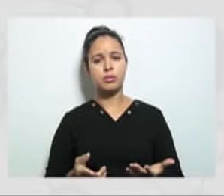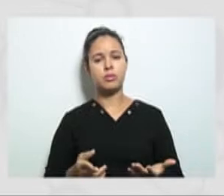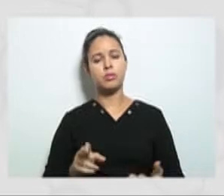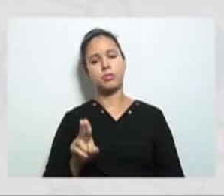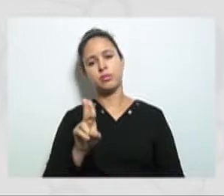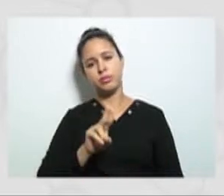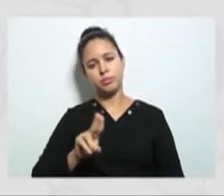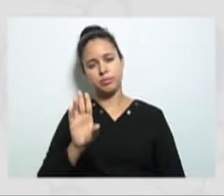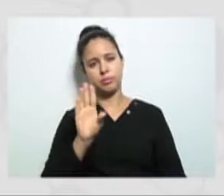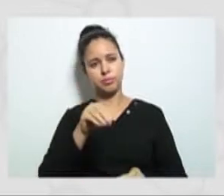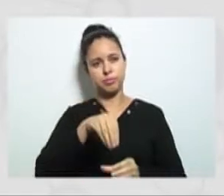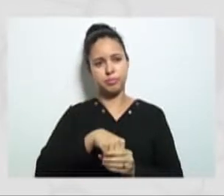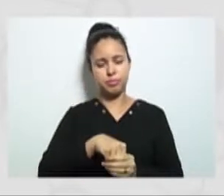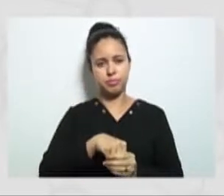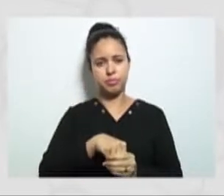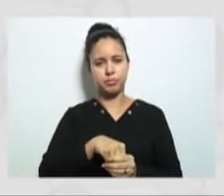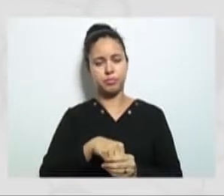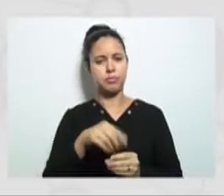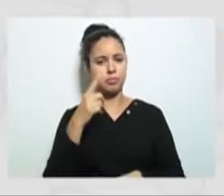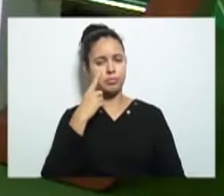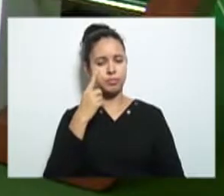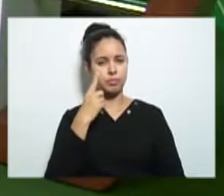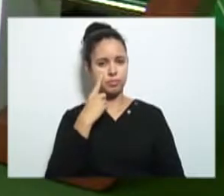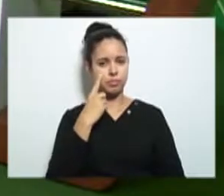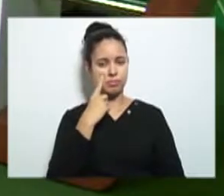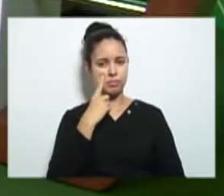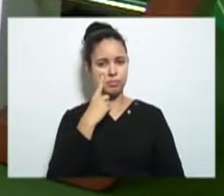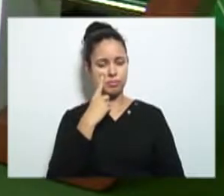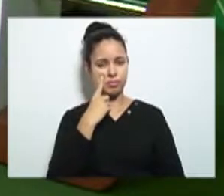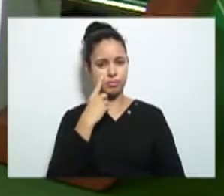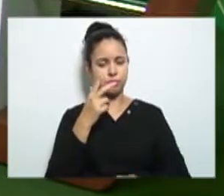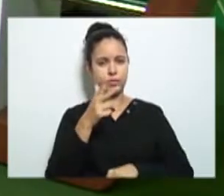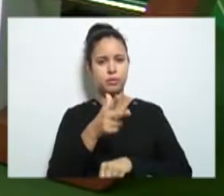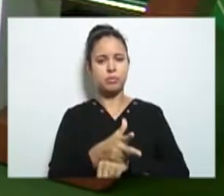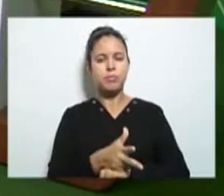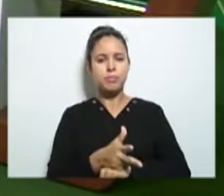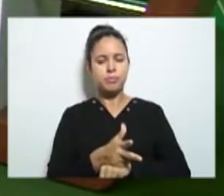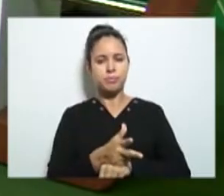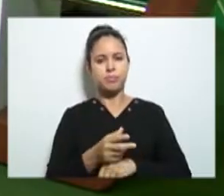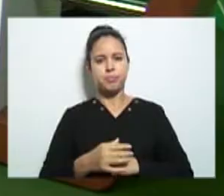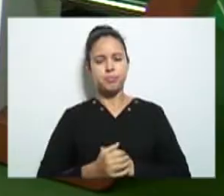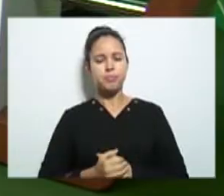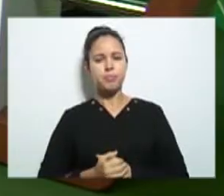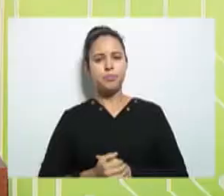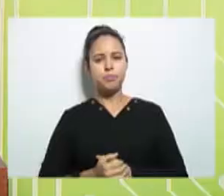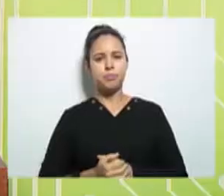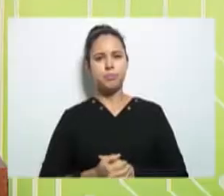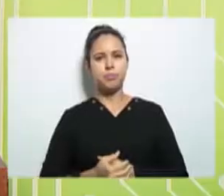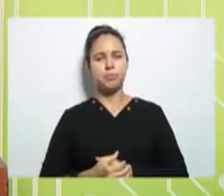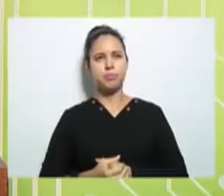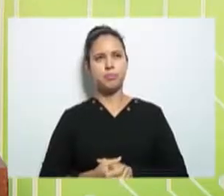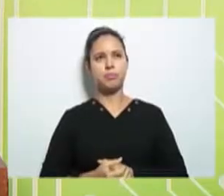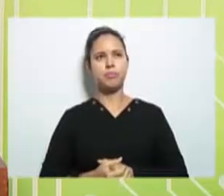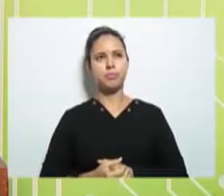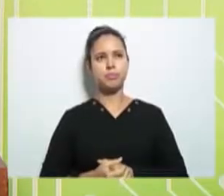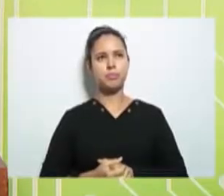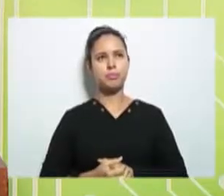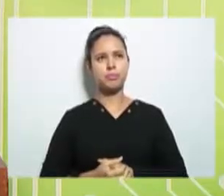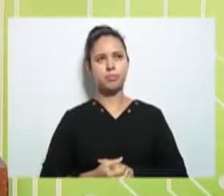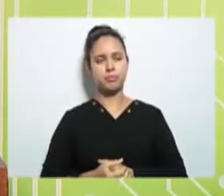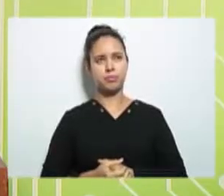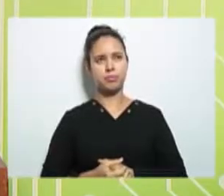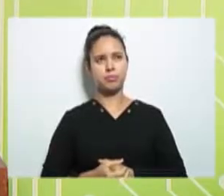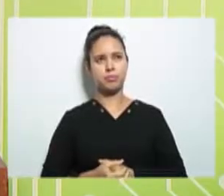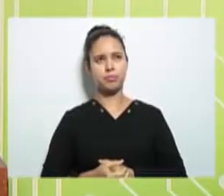vou instalar nele, né? Que é o que a gente vai ver agora na nossa externa. Externa, isso, né? Então vamos chamar aí a externa para a gente ver um pouco